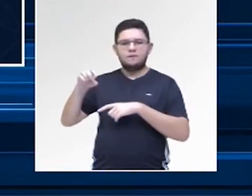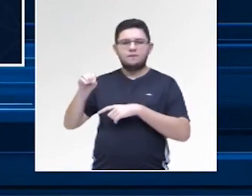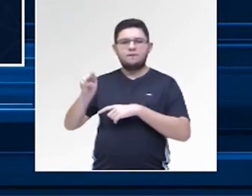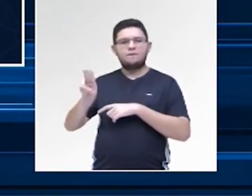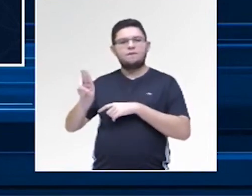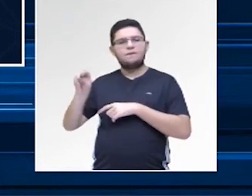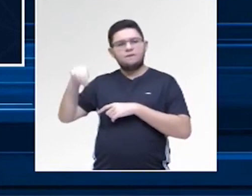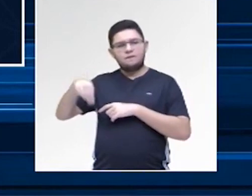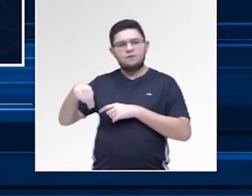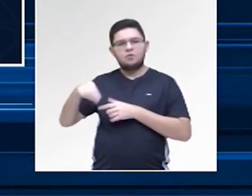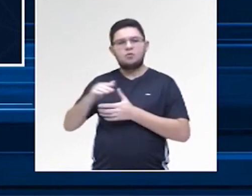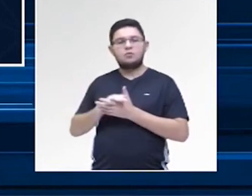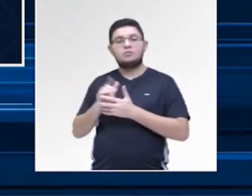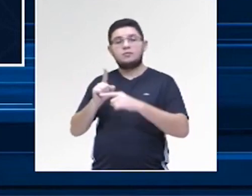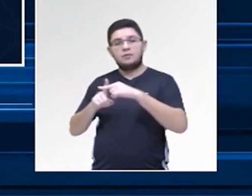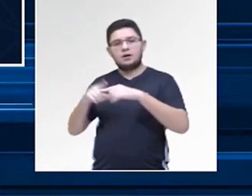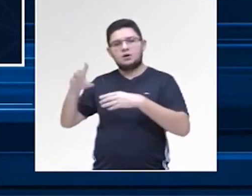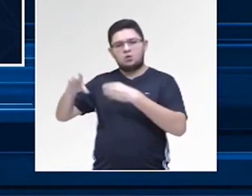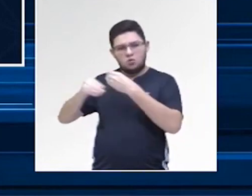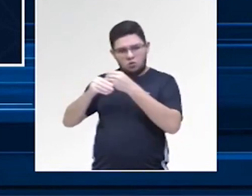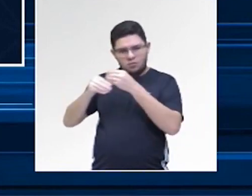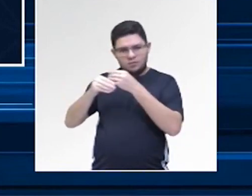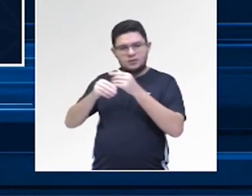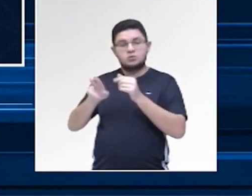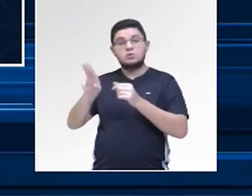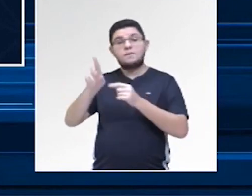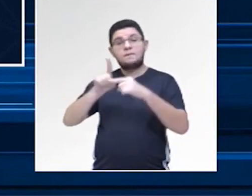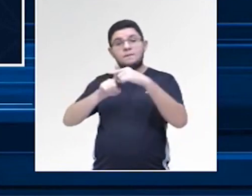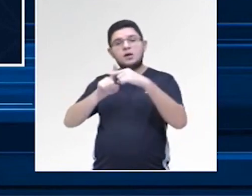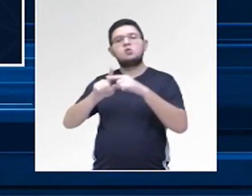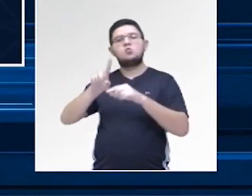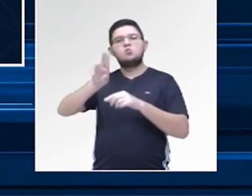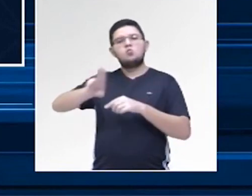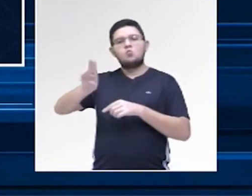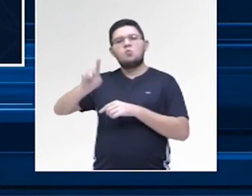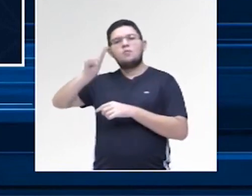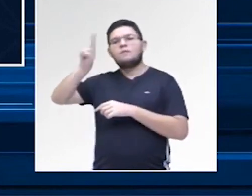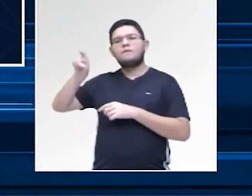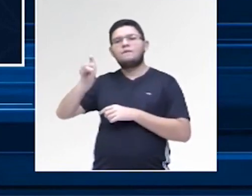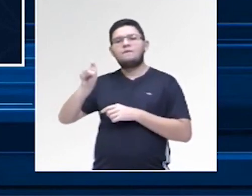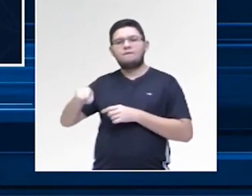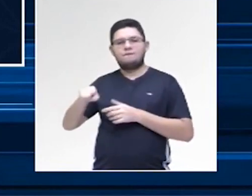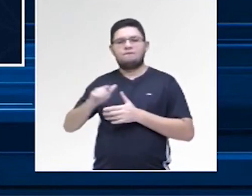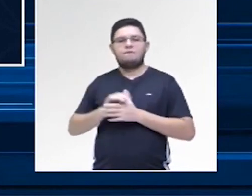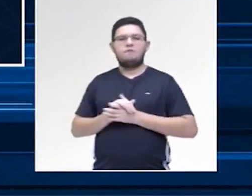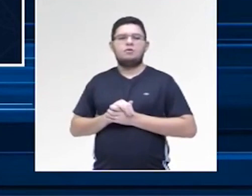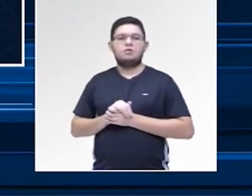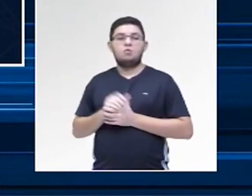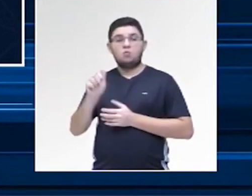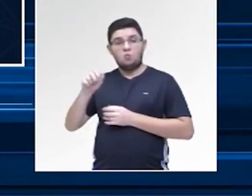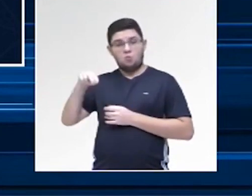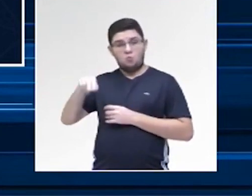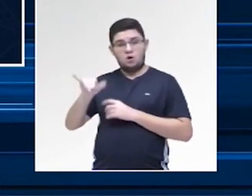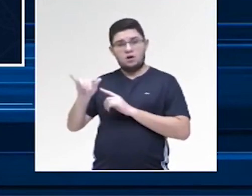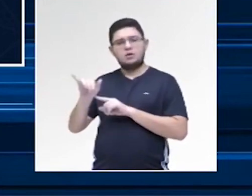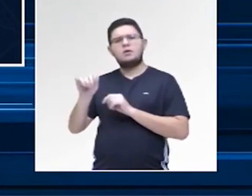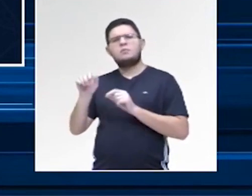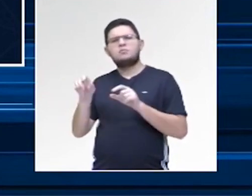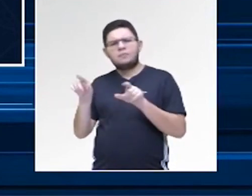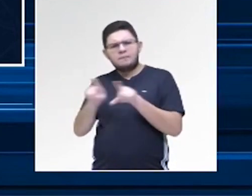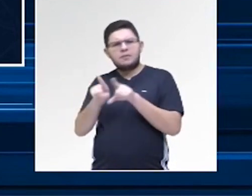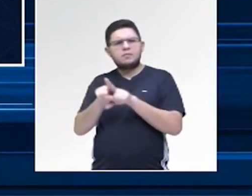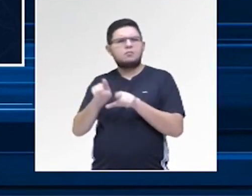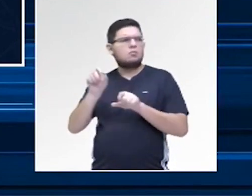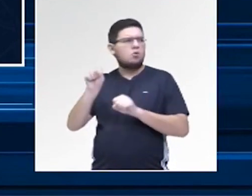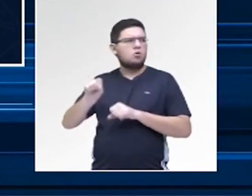there. Depois eu tenho o N ou também o A. Nesse caso, você pode utilizar o N ou o A e o N também,